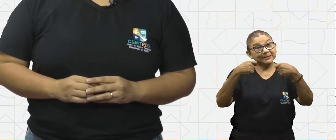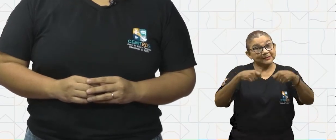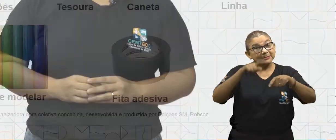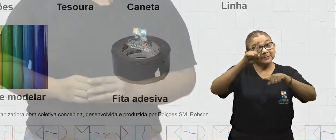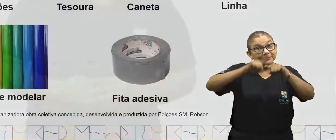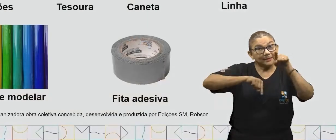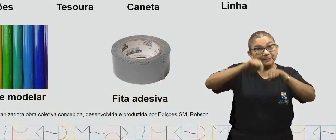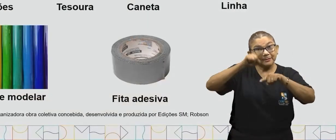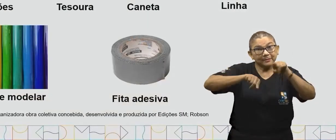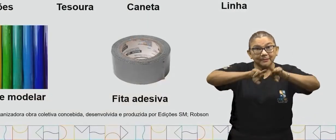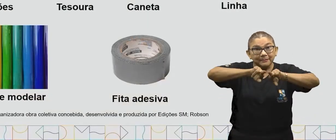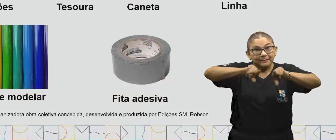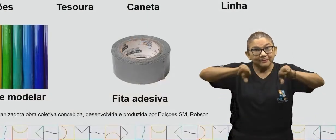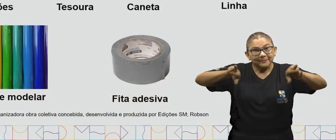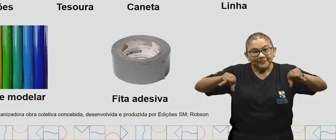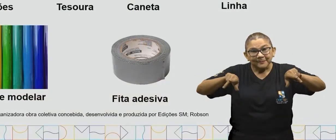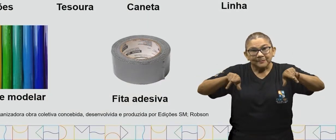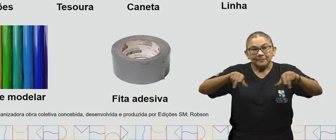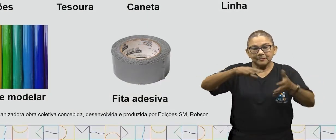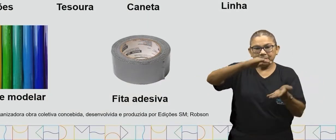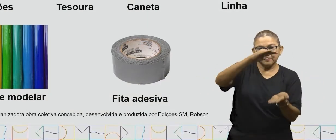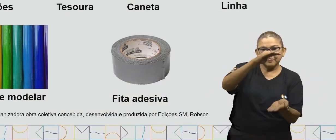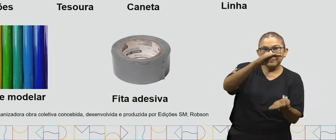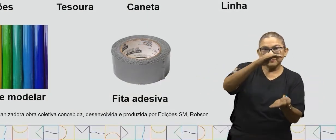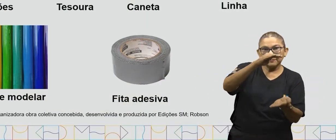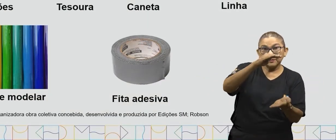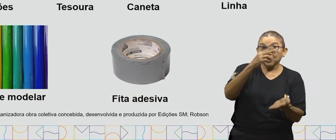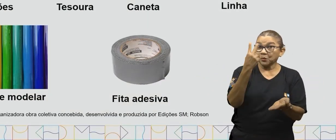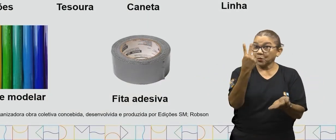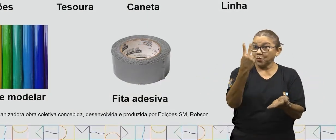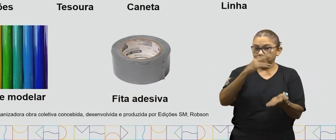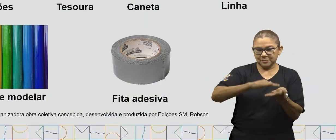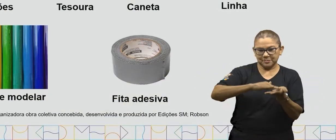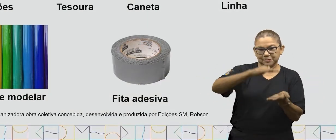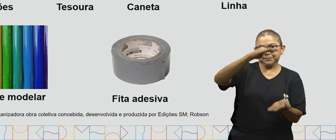seguintes materiais: uma garrafa PET de 2